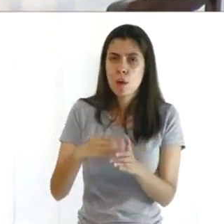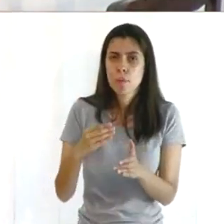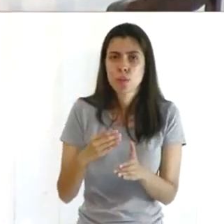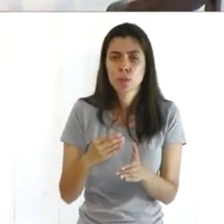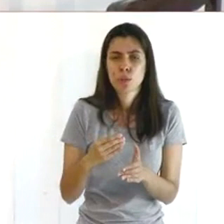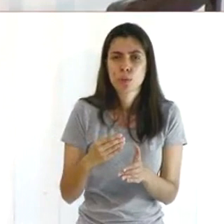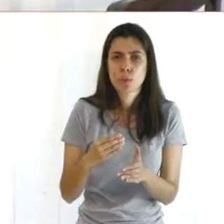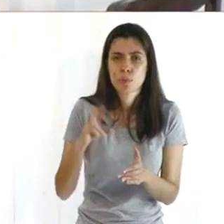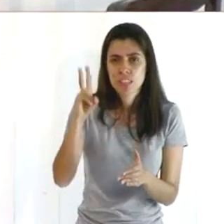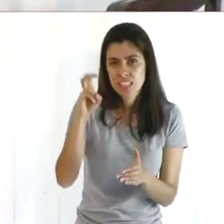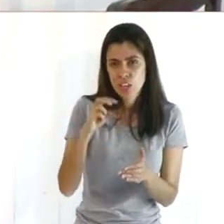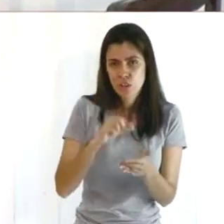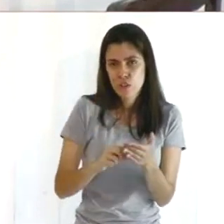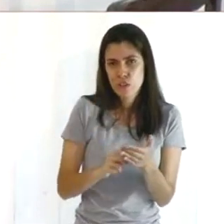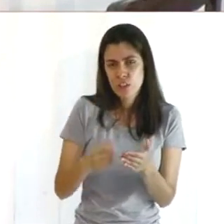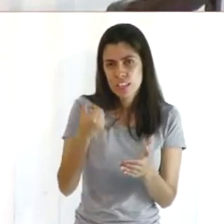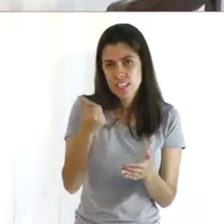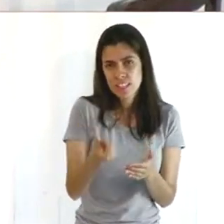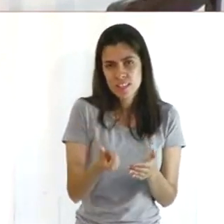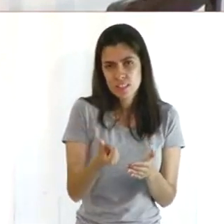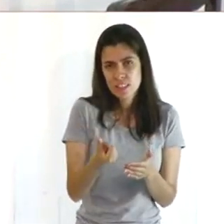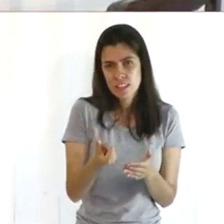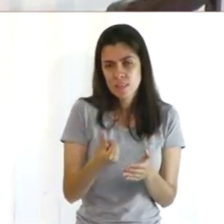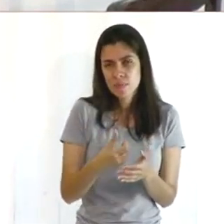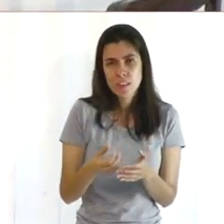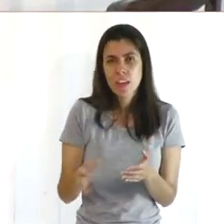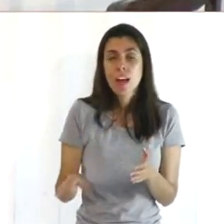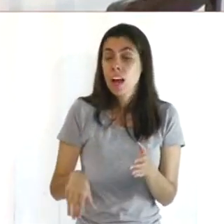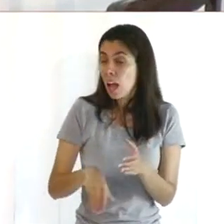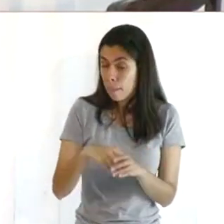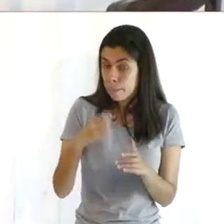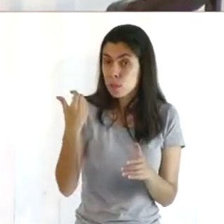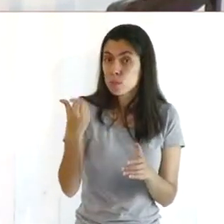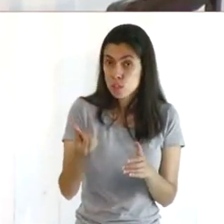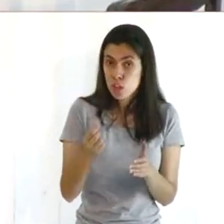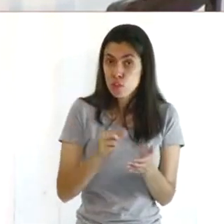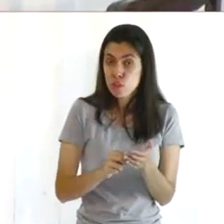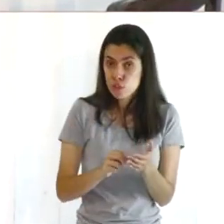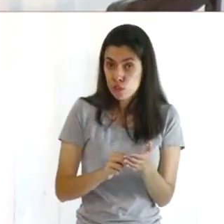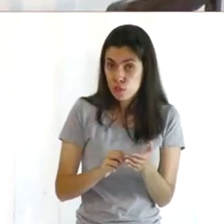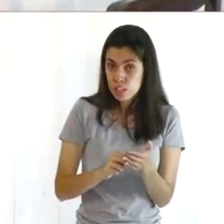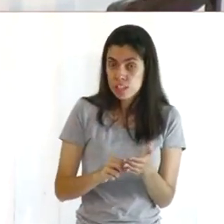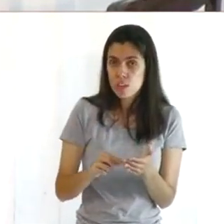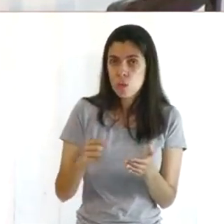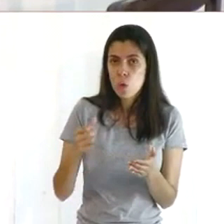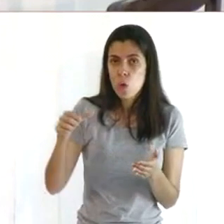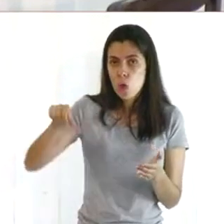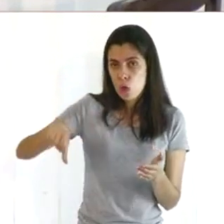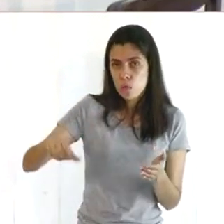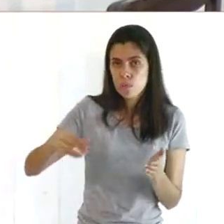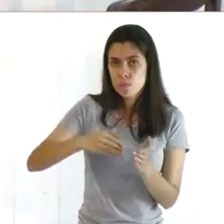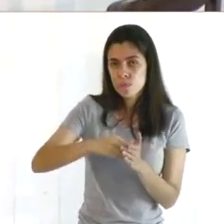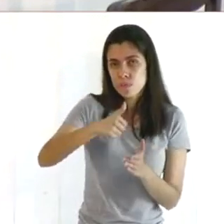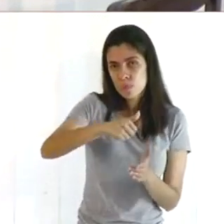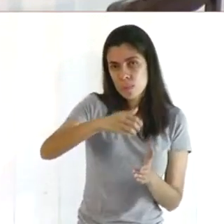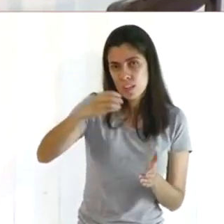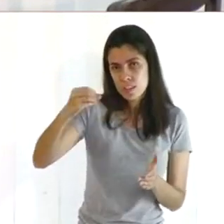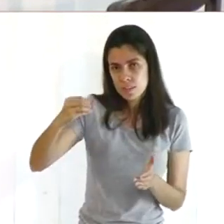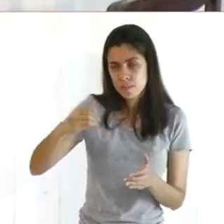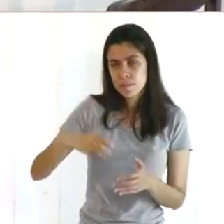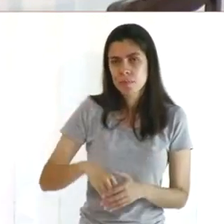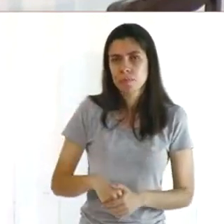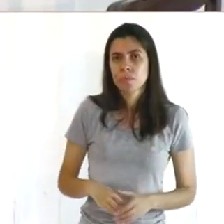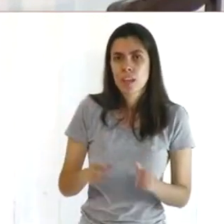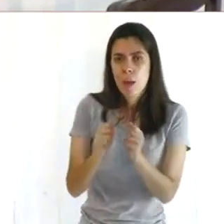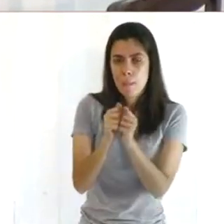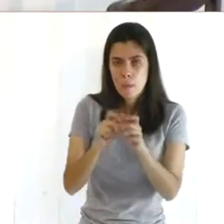dizendo, versos 9 e 10, olha o que nos diz a palavra de Deus, Apocalipse capítulo 6, verso 9 e 10, para os irmãos entenderem aqui um